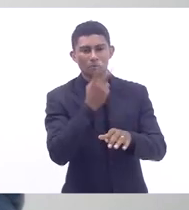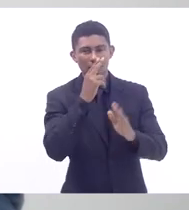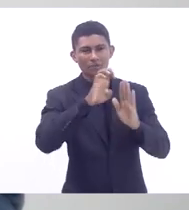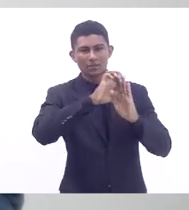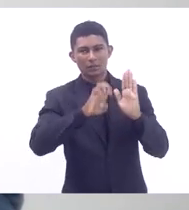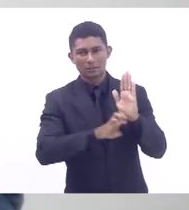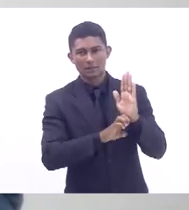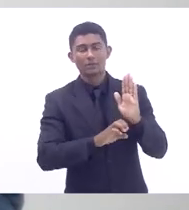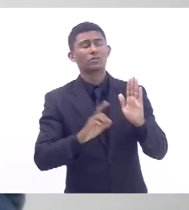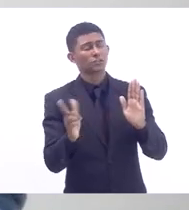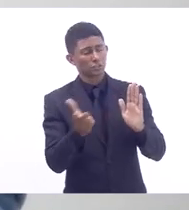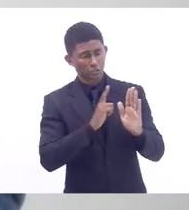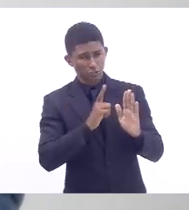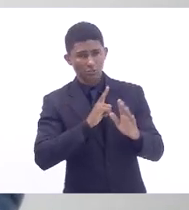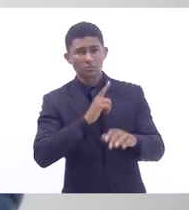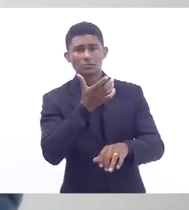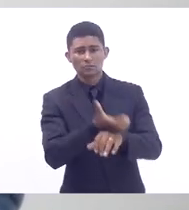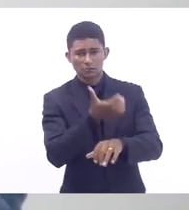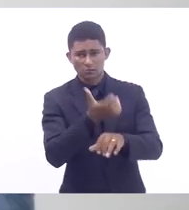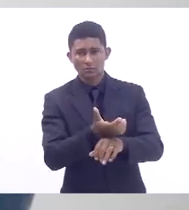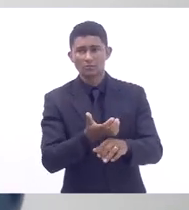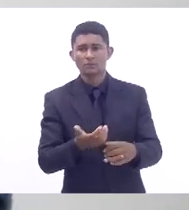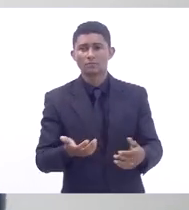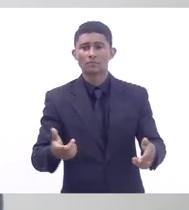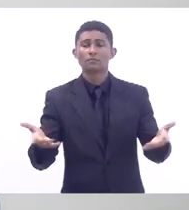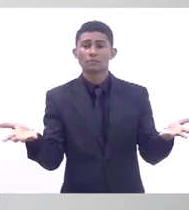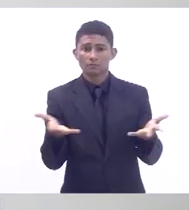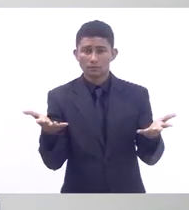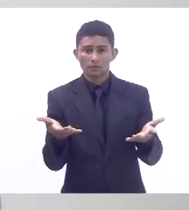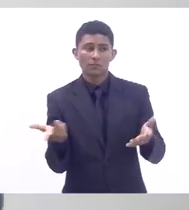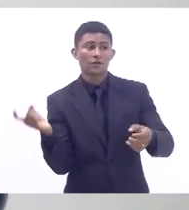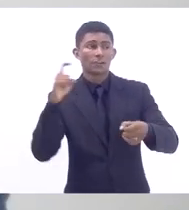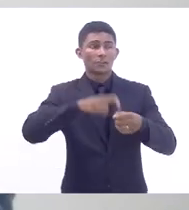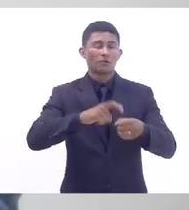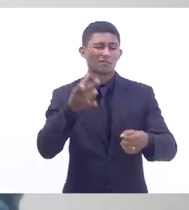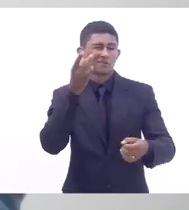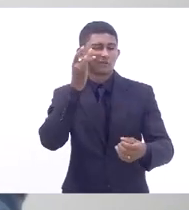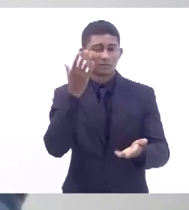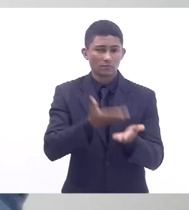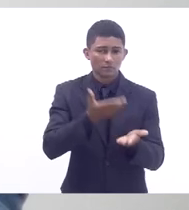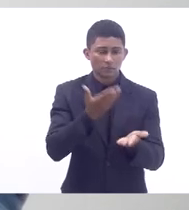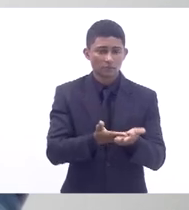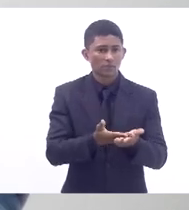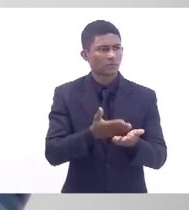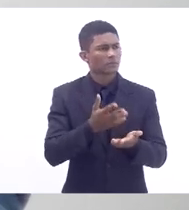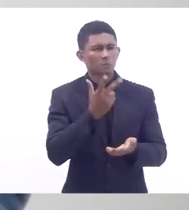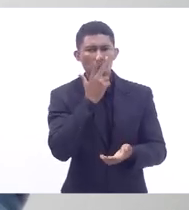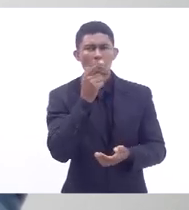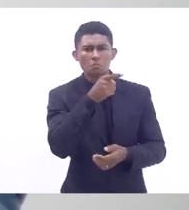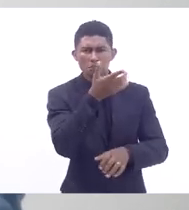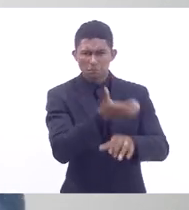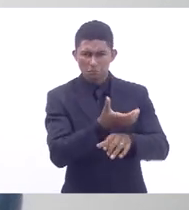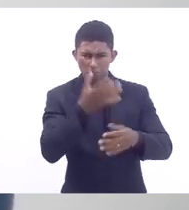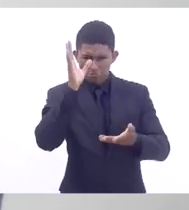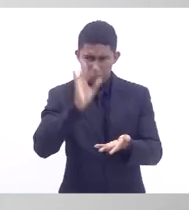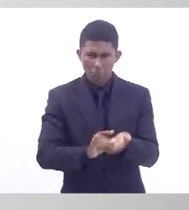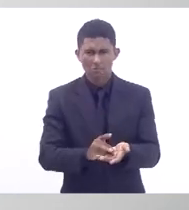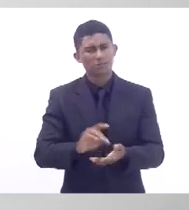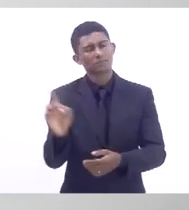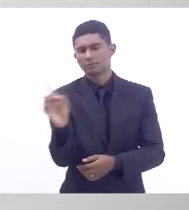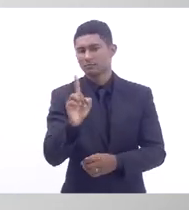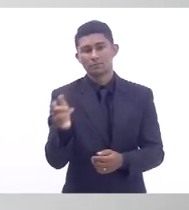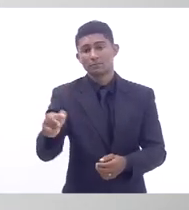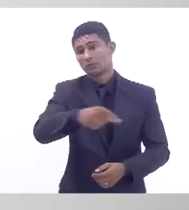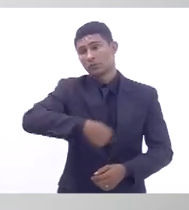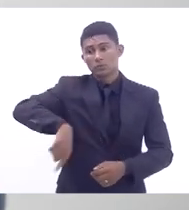disciplina que tinha na outra disciplina que são inclusive agora com o retorno ao presencial Vale dadas mas nos um disciplinas então o